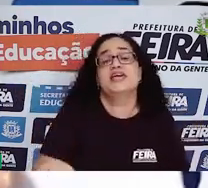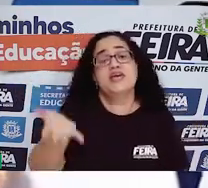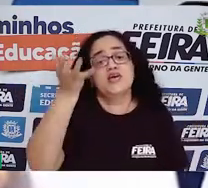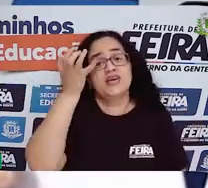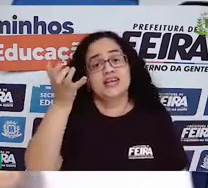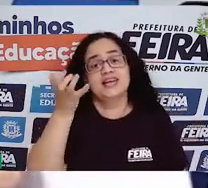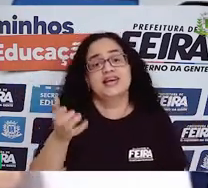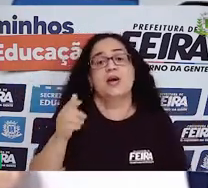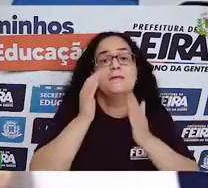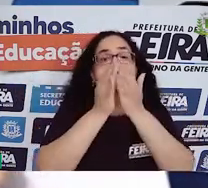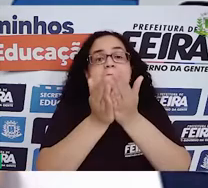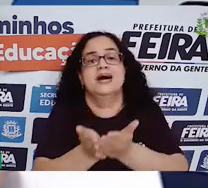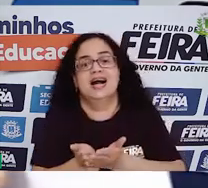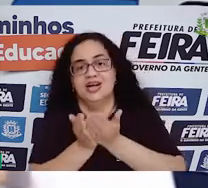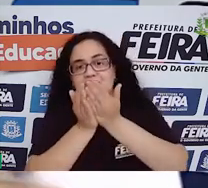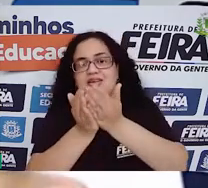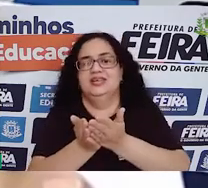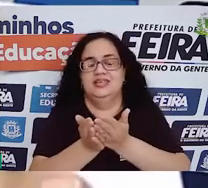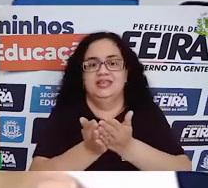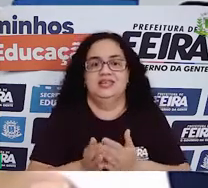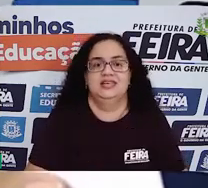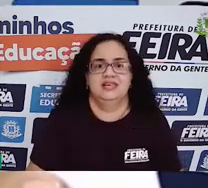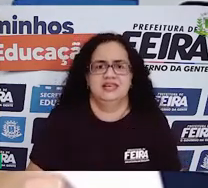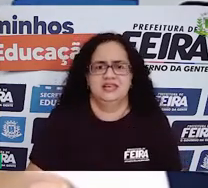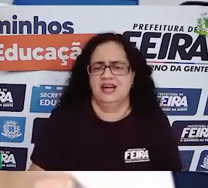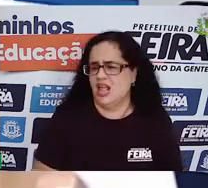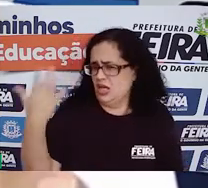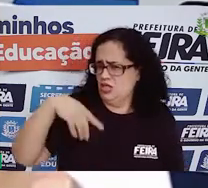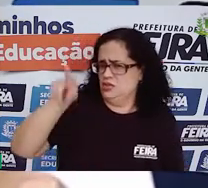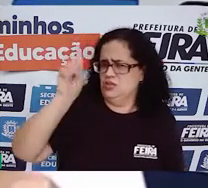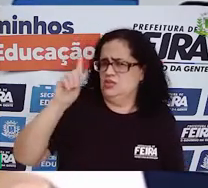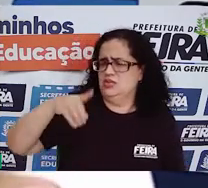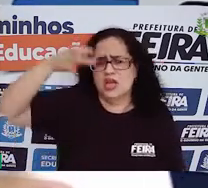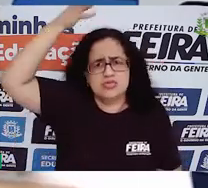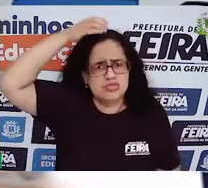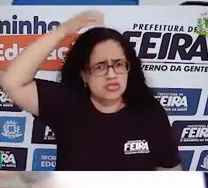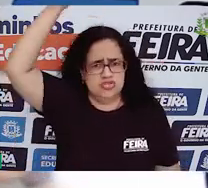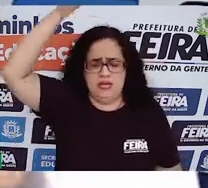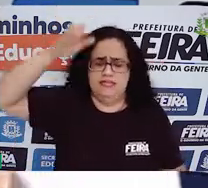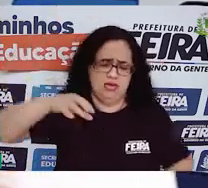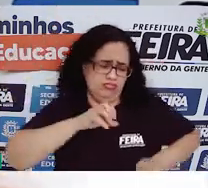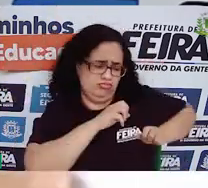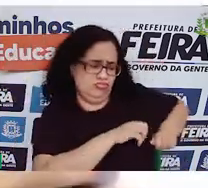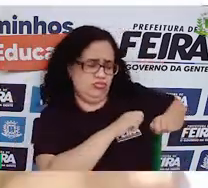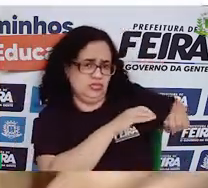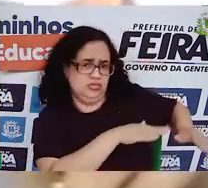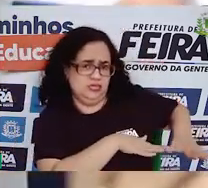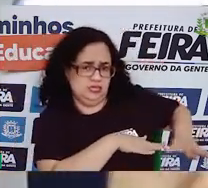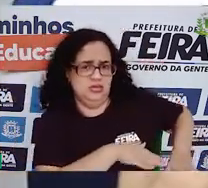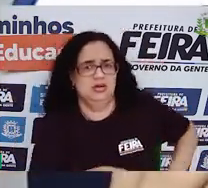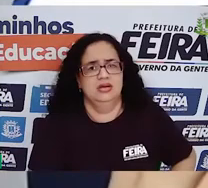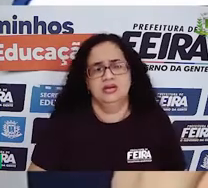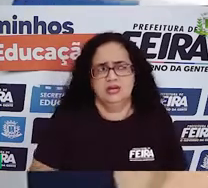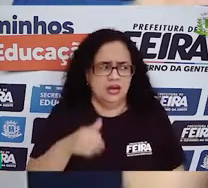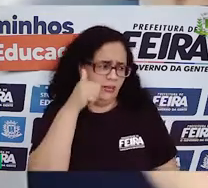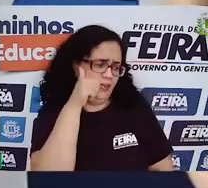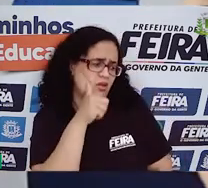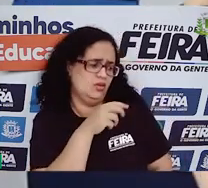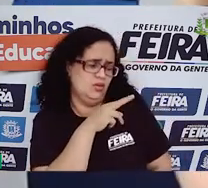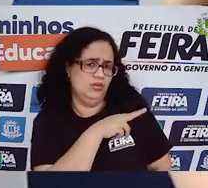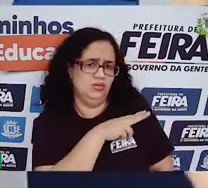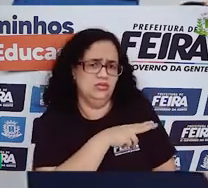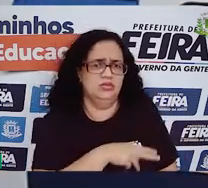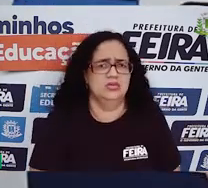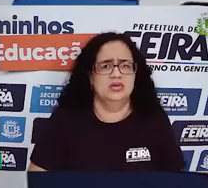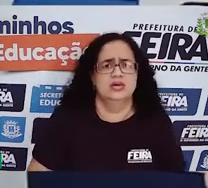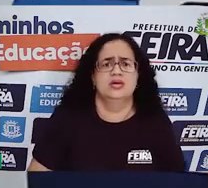quero ser um barco. Eu não quero ser um chapéu de soldado. E a menina então olhou, mas como